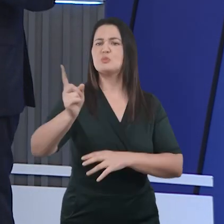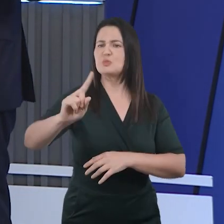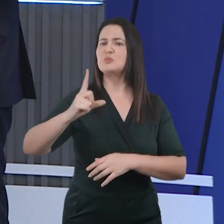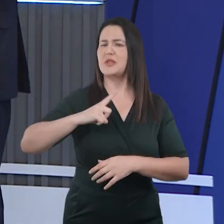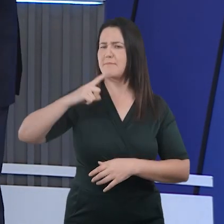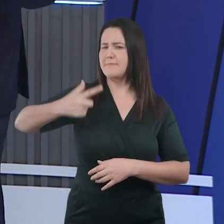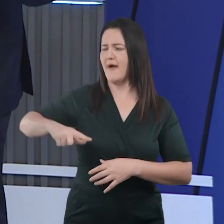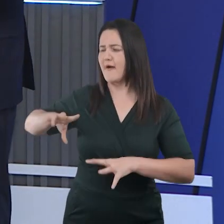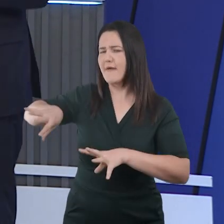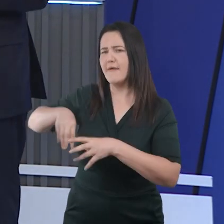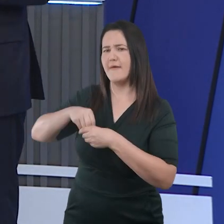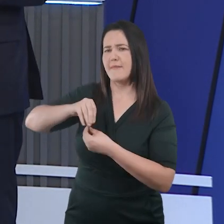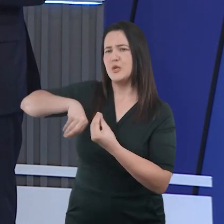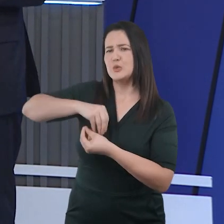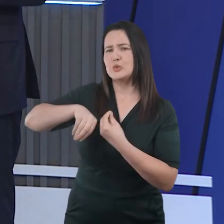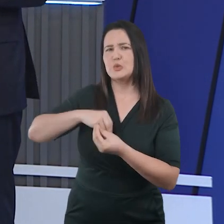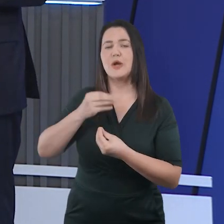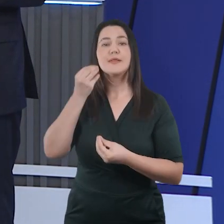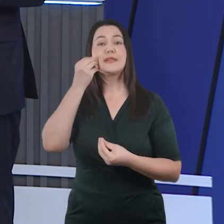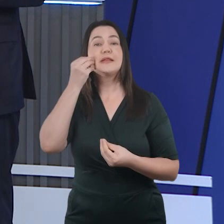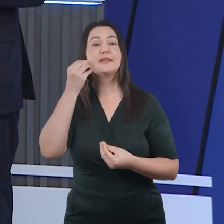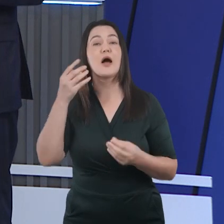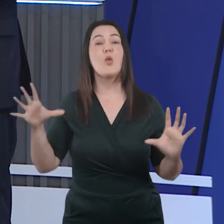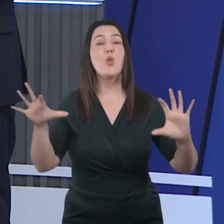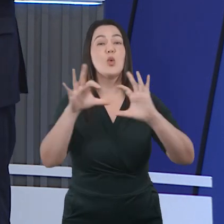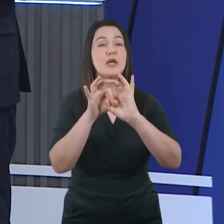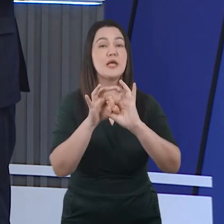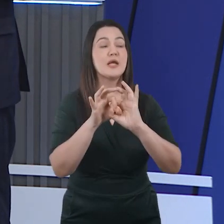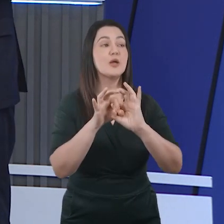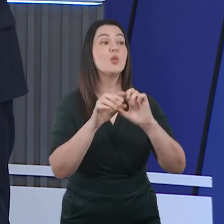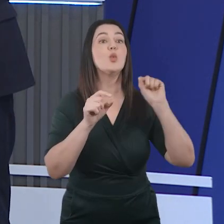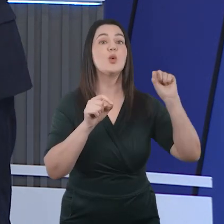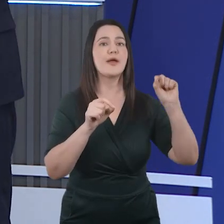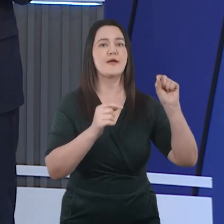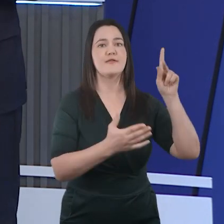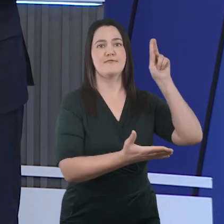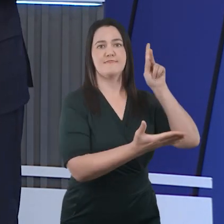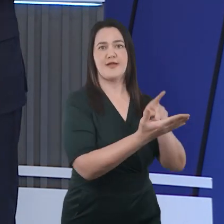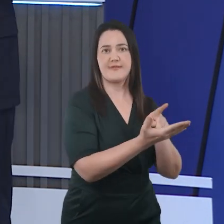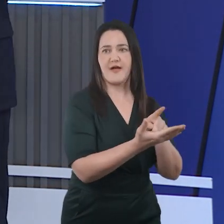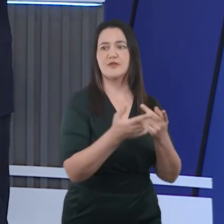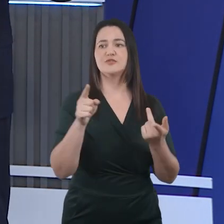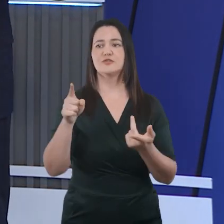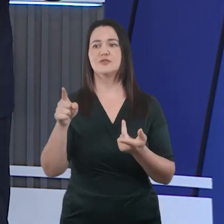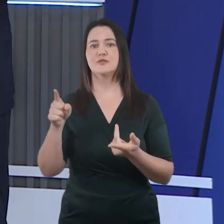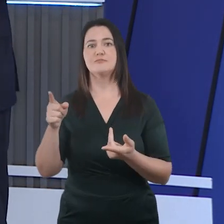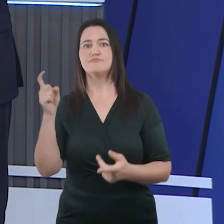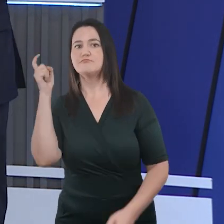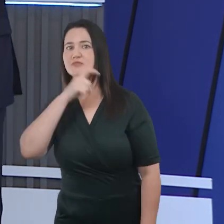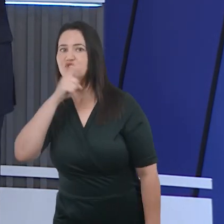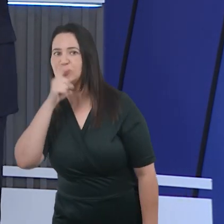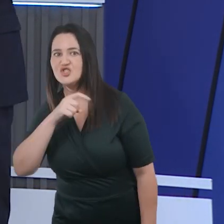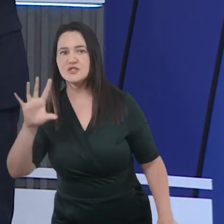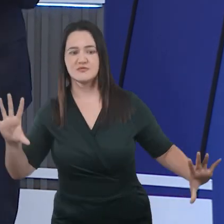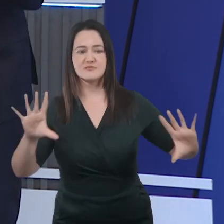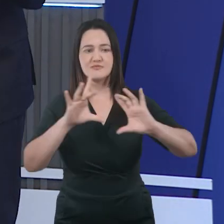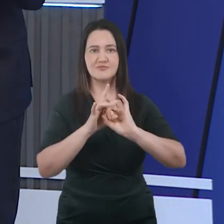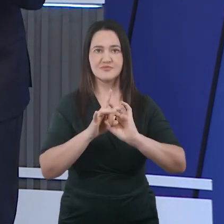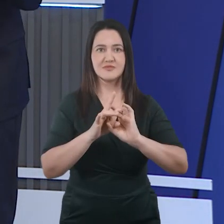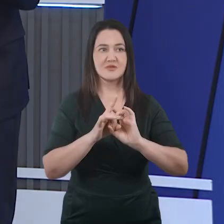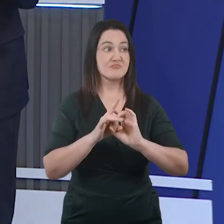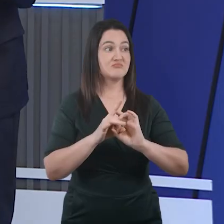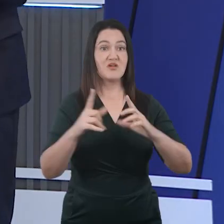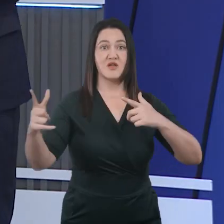pouco esse problema que nós temos com os pagãos. A grande questão é que resolvia o problema da guerra, resolvia o problema do